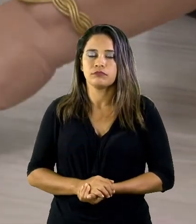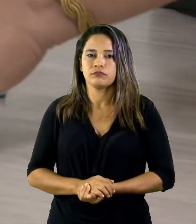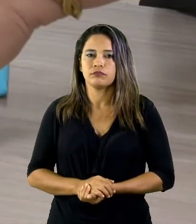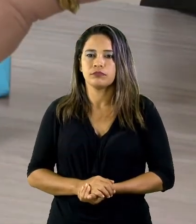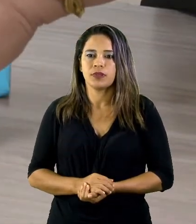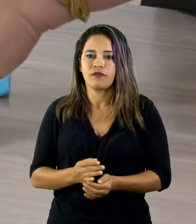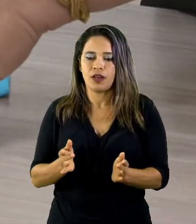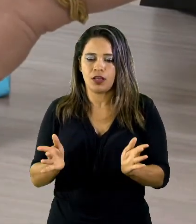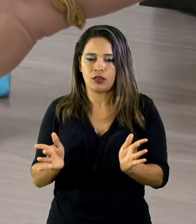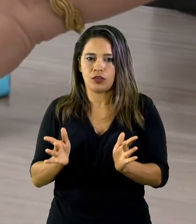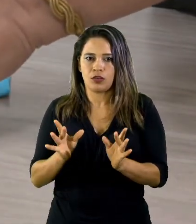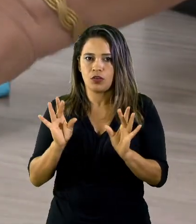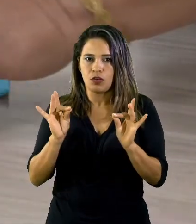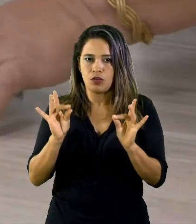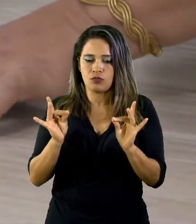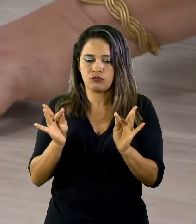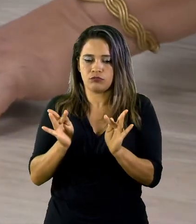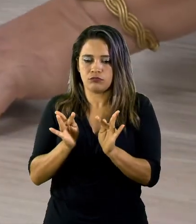colar aqui.